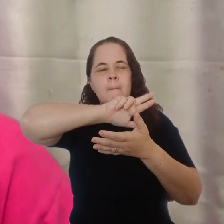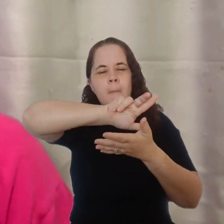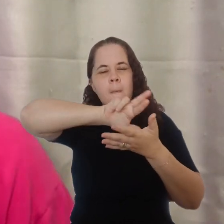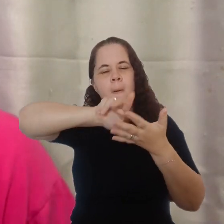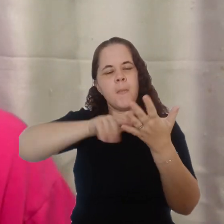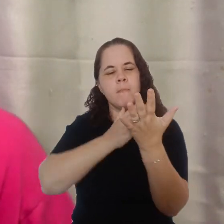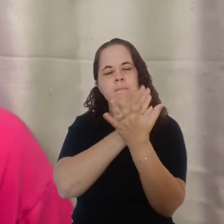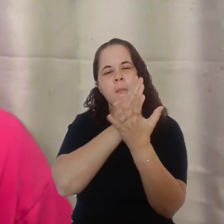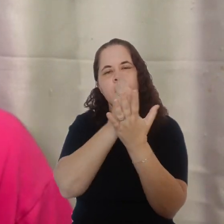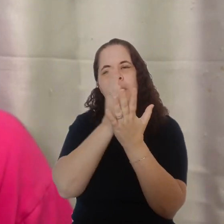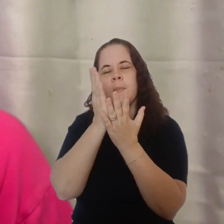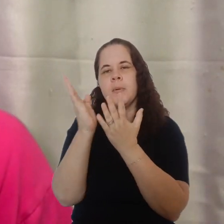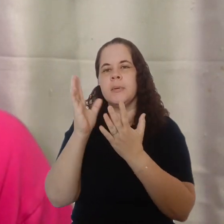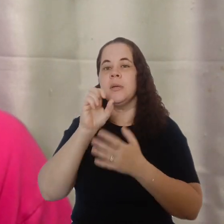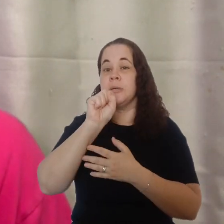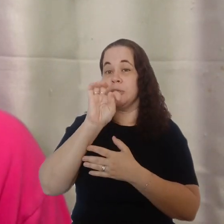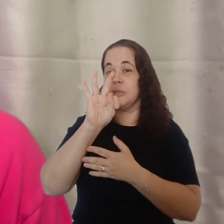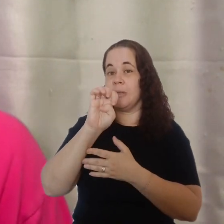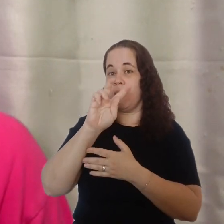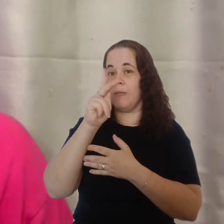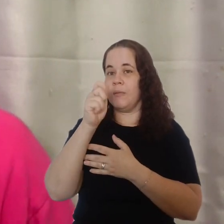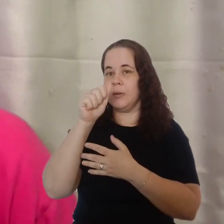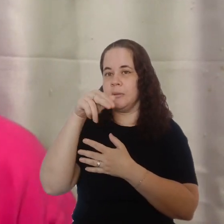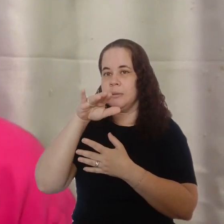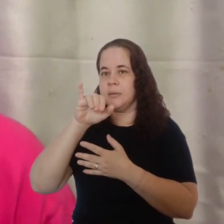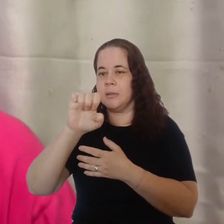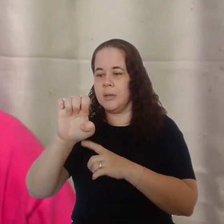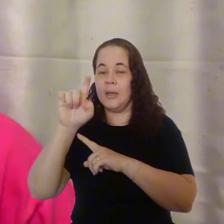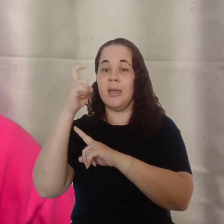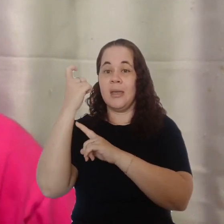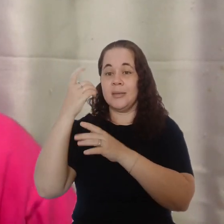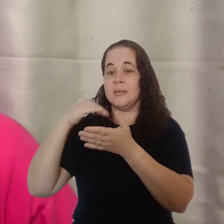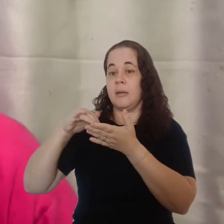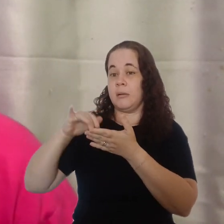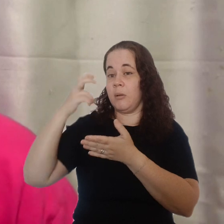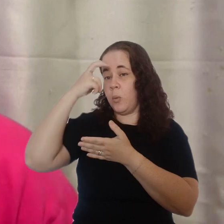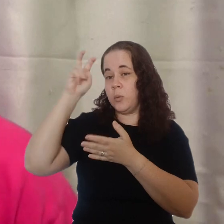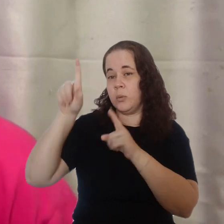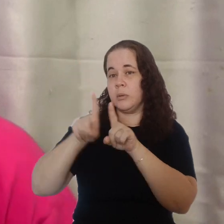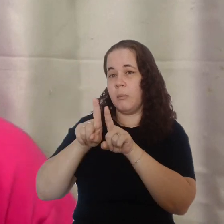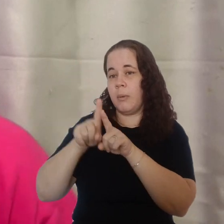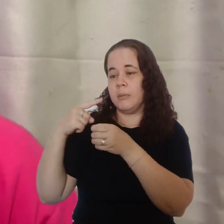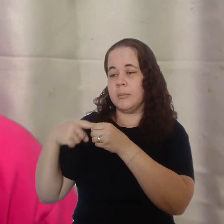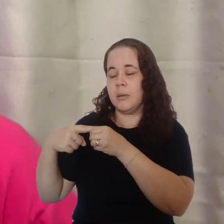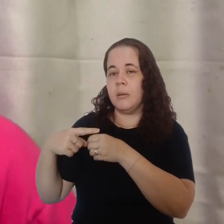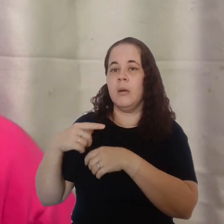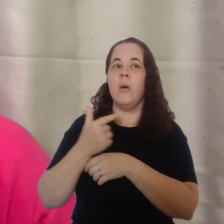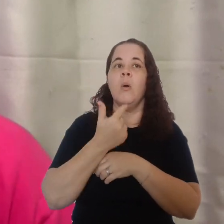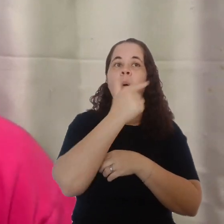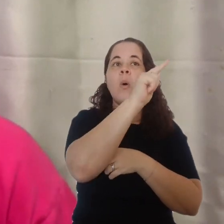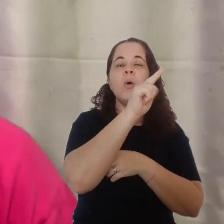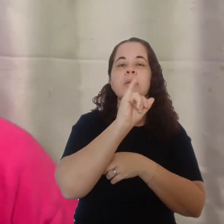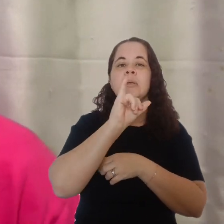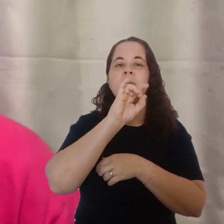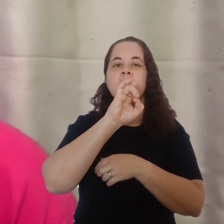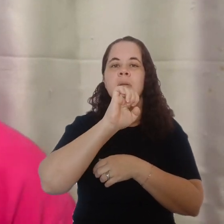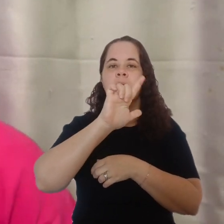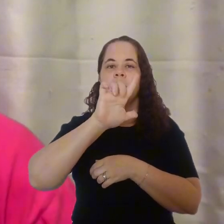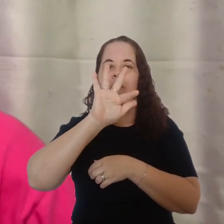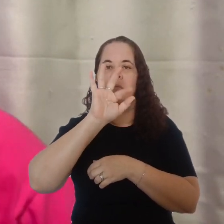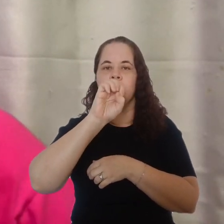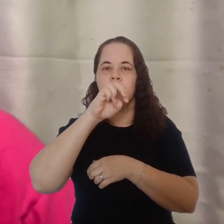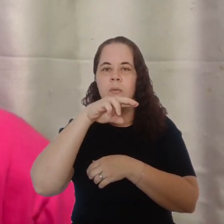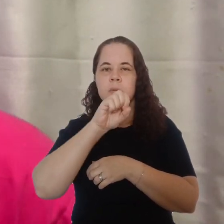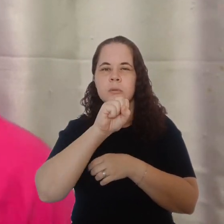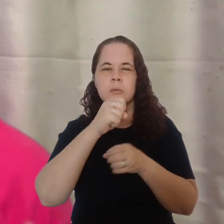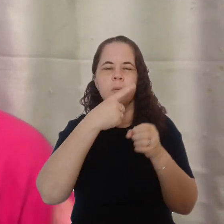também já foi secretária de cultura de Pires Ferreira. Então a gente tem pontos ali, a gente tem Delfonso em Itapipoca, que também é um grande articulador. Então a